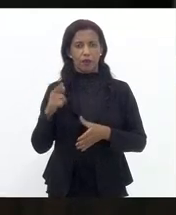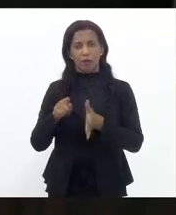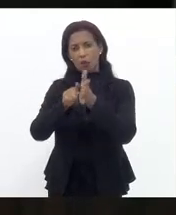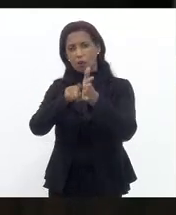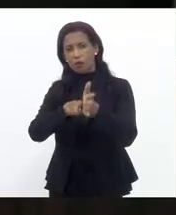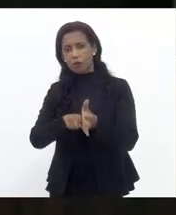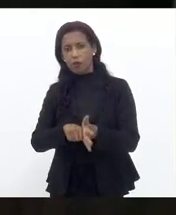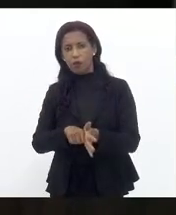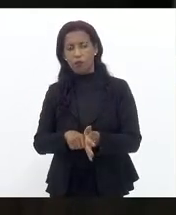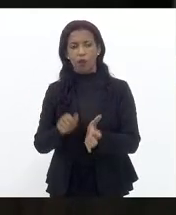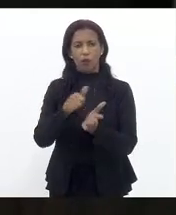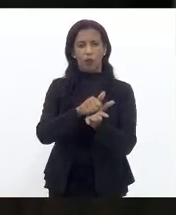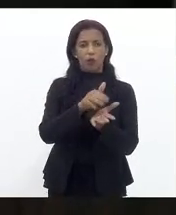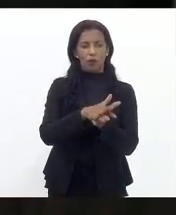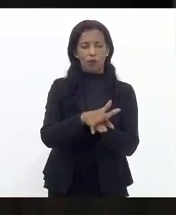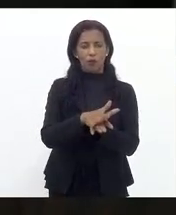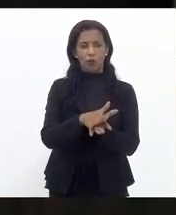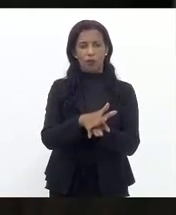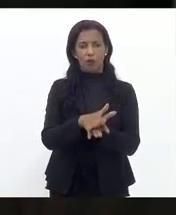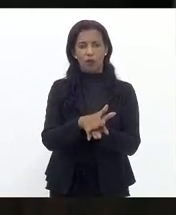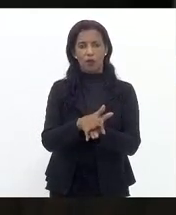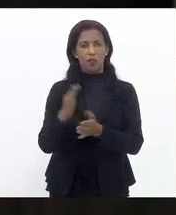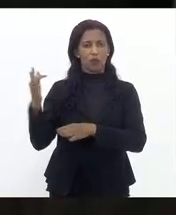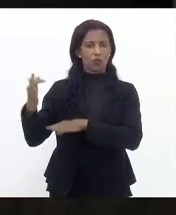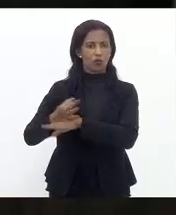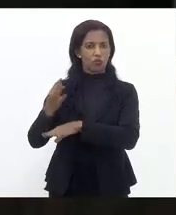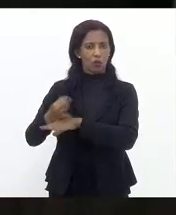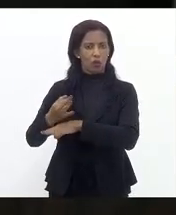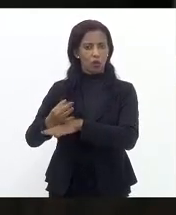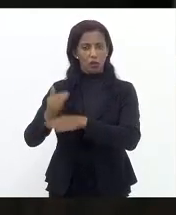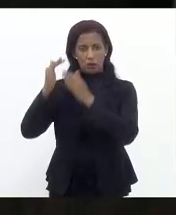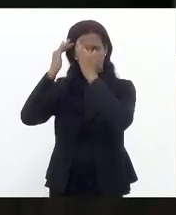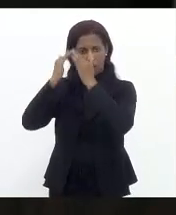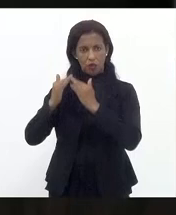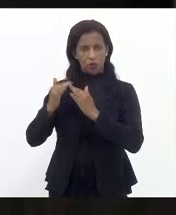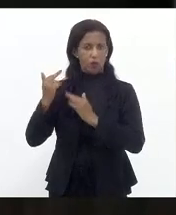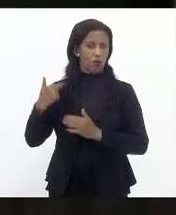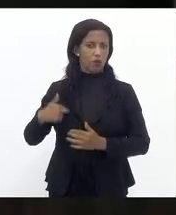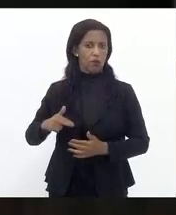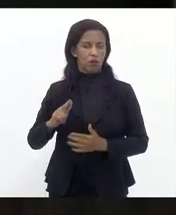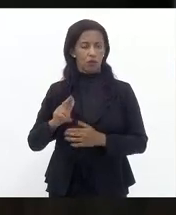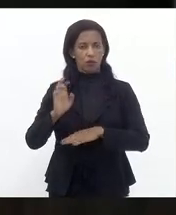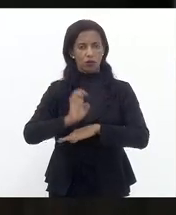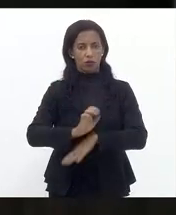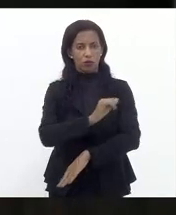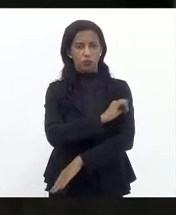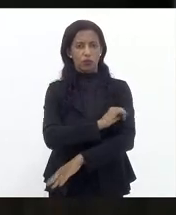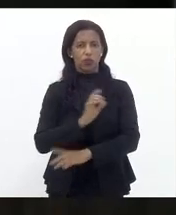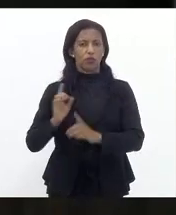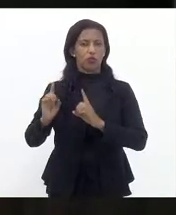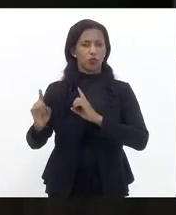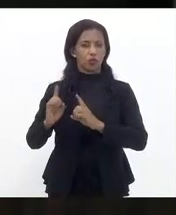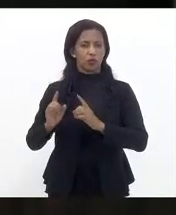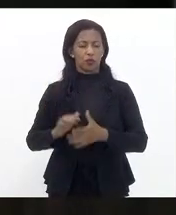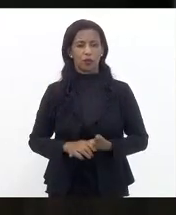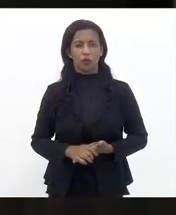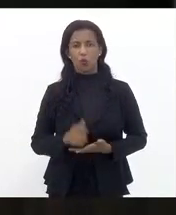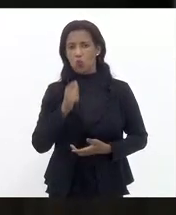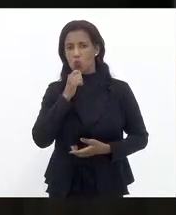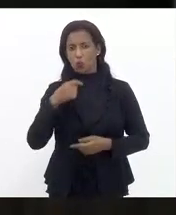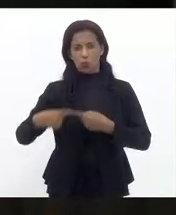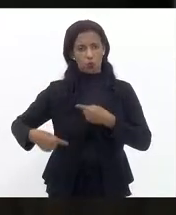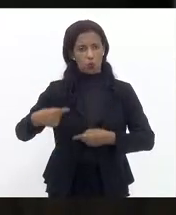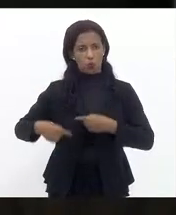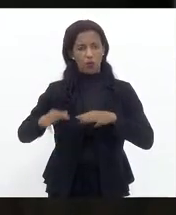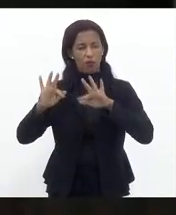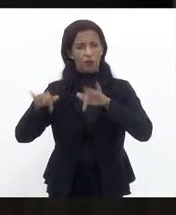causas consequências dos casos de intolerância religiosa no Estado do Rio de Janeiro. Em discussão, não havendo quem queira discutir,